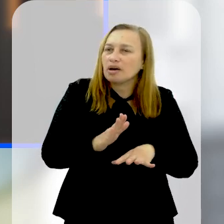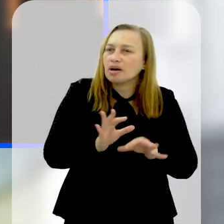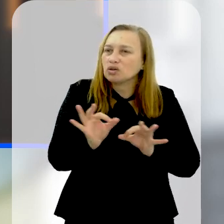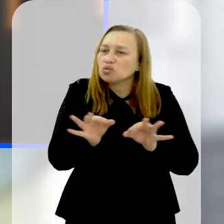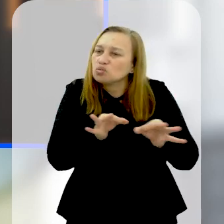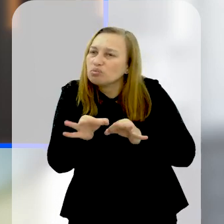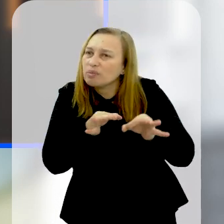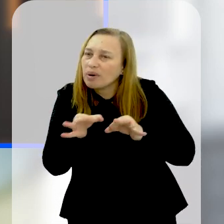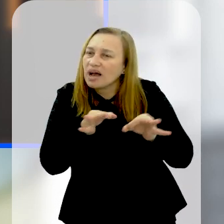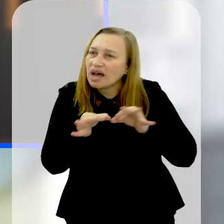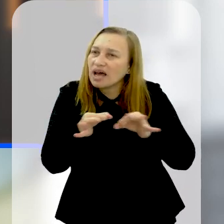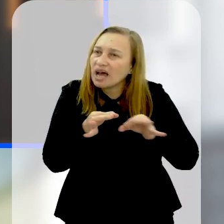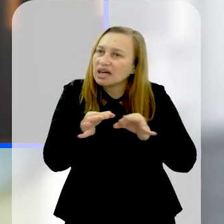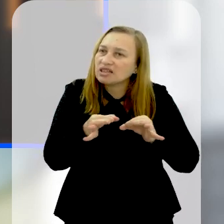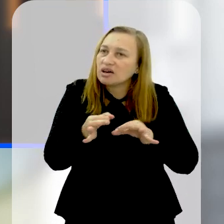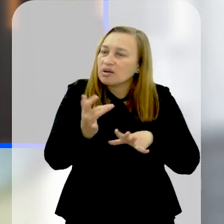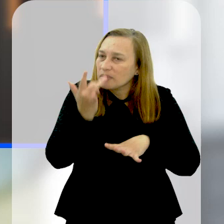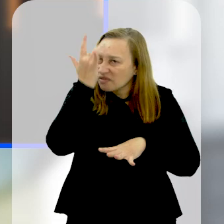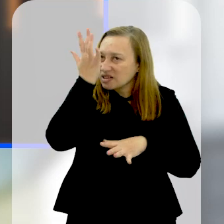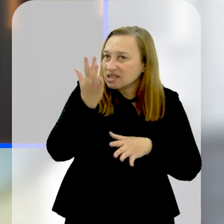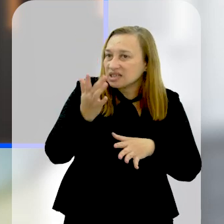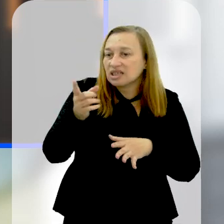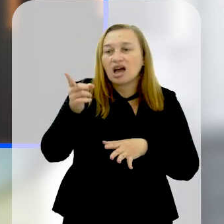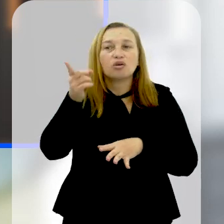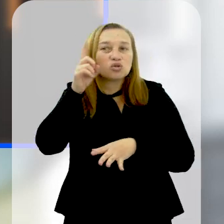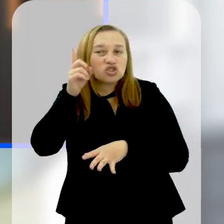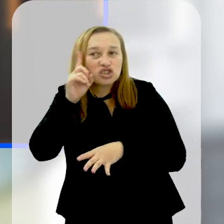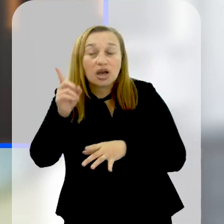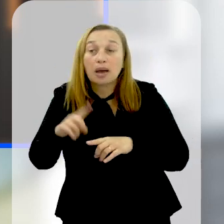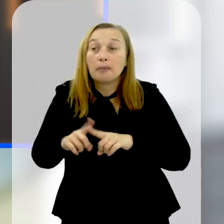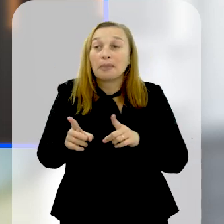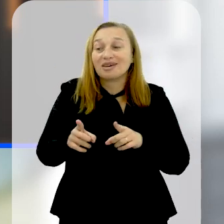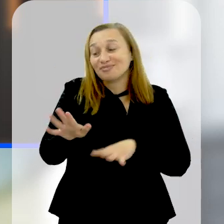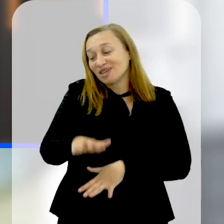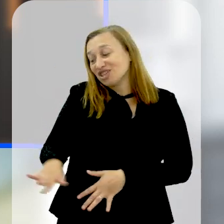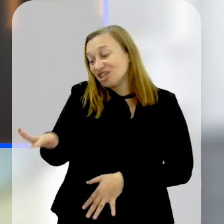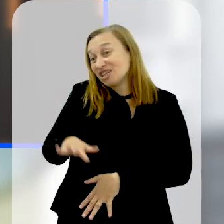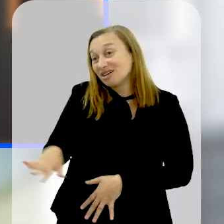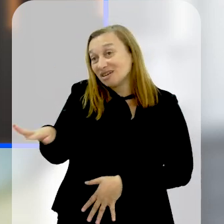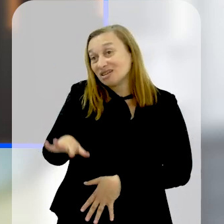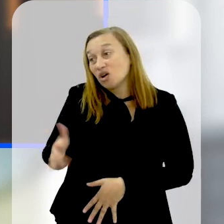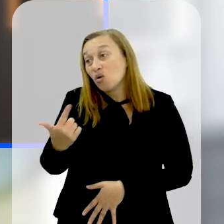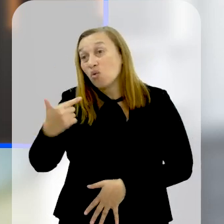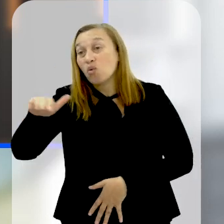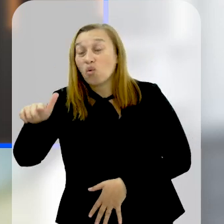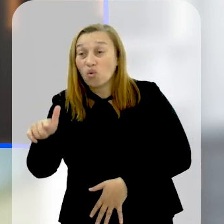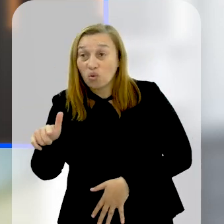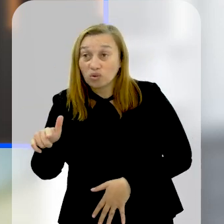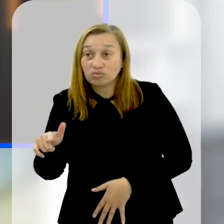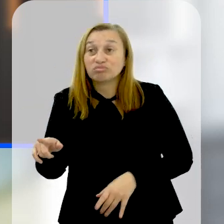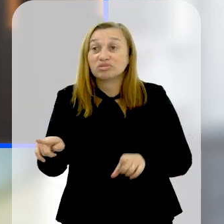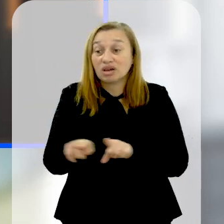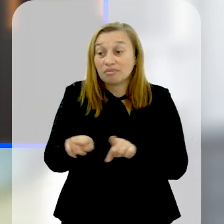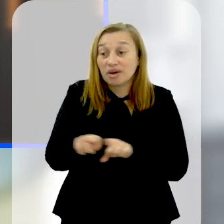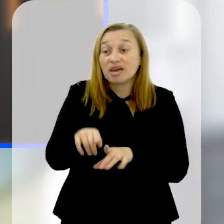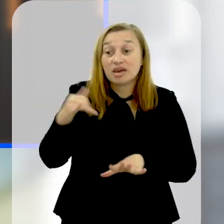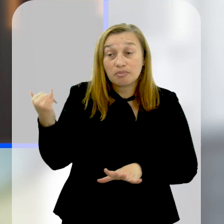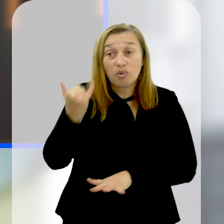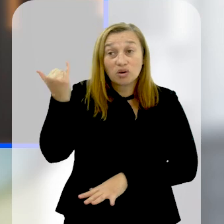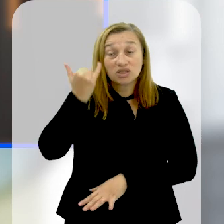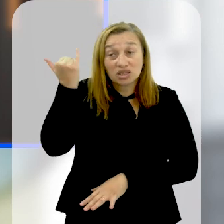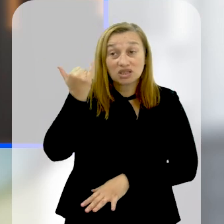máximo possível ali engatilhado, né, para facilitar o dia a dia. Mas para as crianças, um outro aspecto